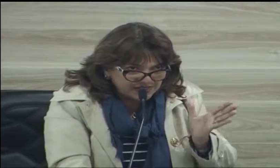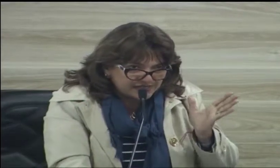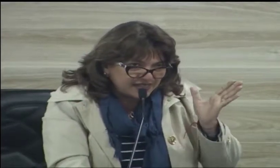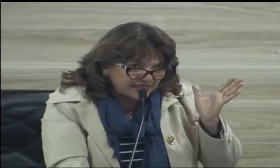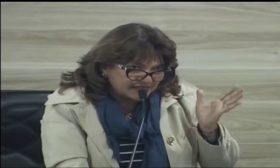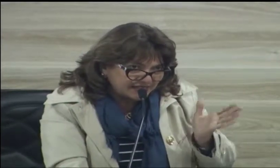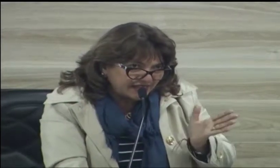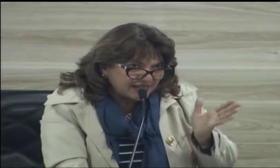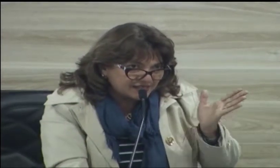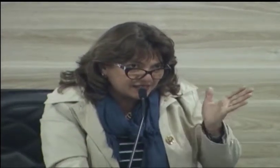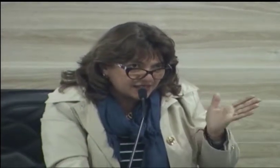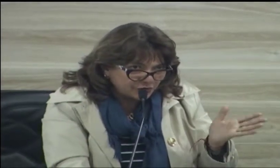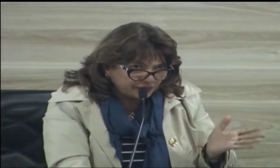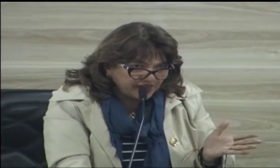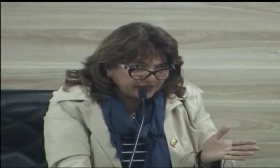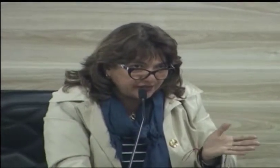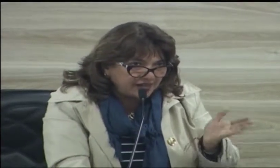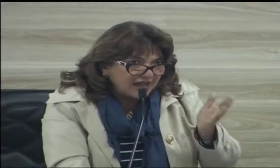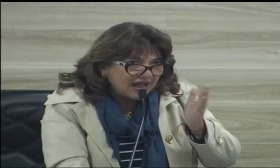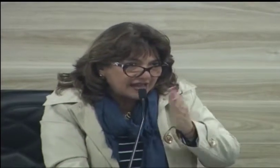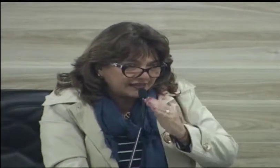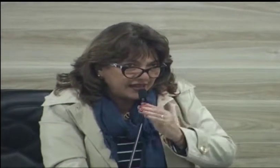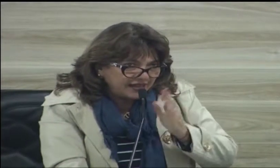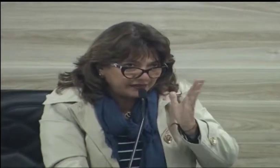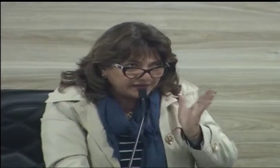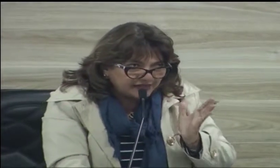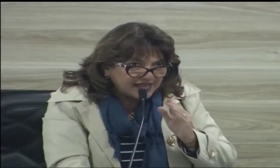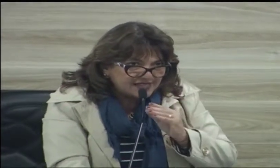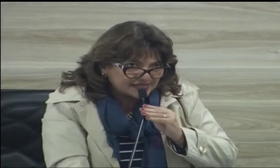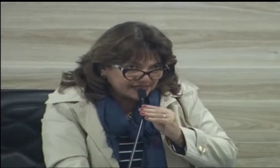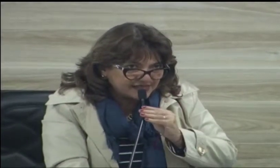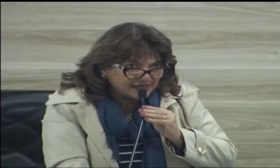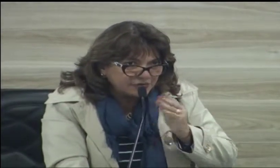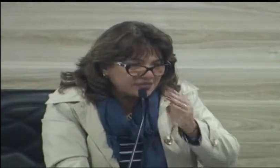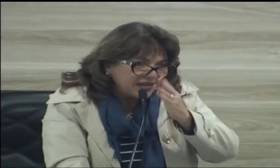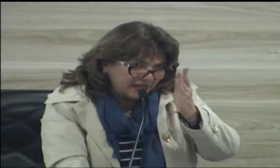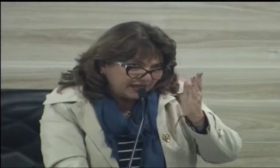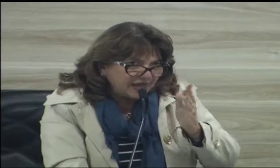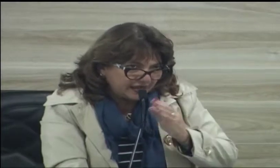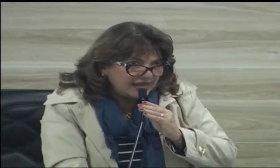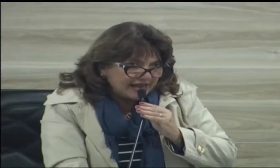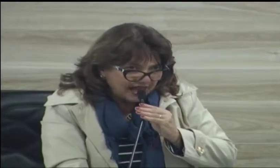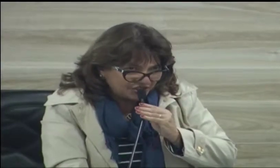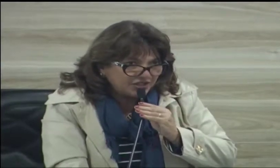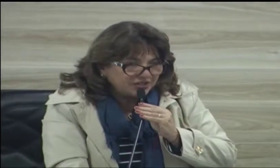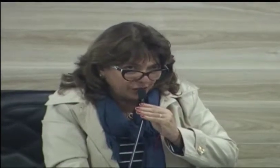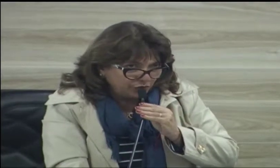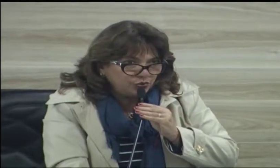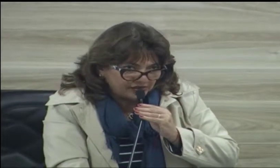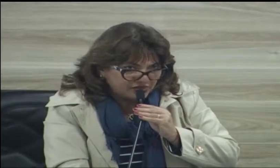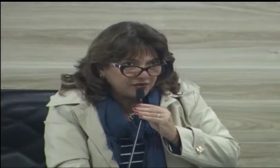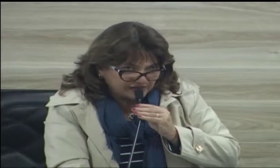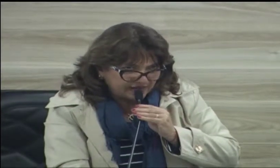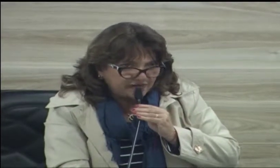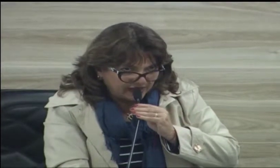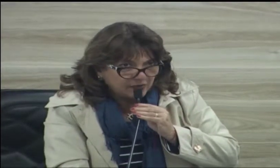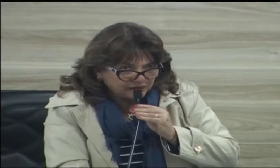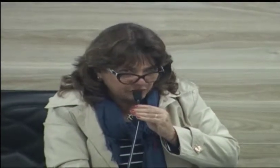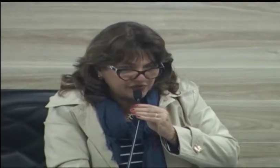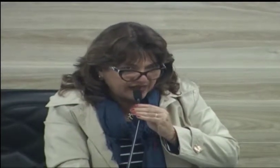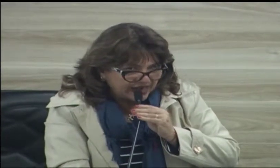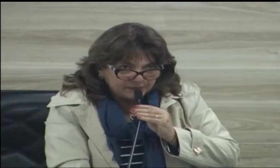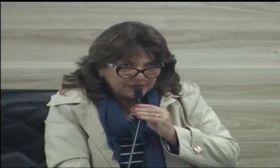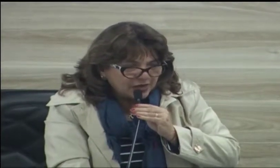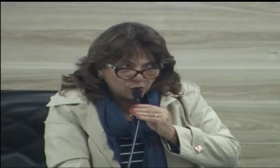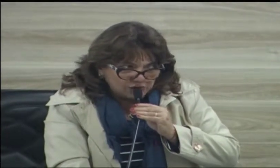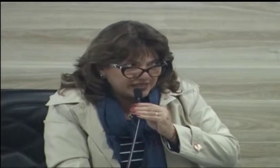vamos dizer assim, dessas crianças desde o ventre até de 3 a 6 anos, e que encaixa tudo isso que você veio a